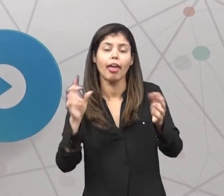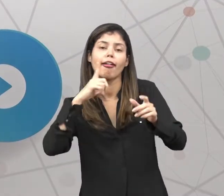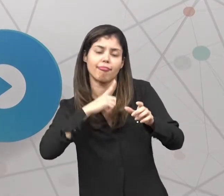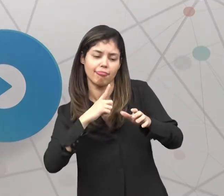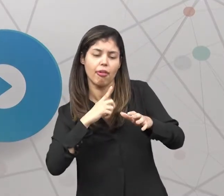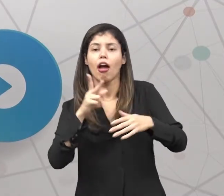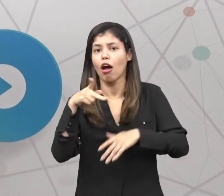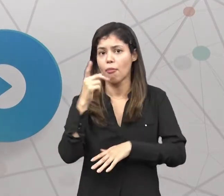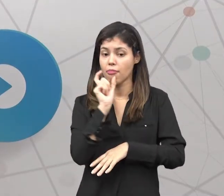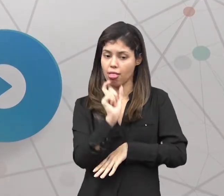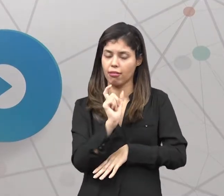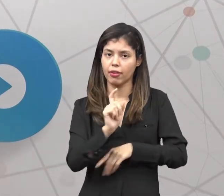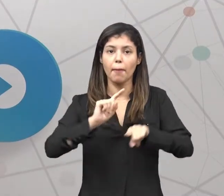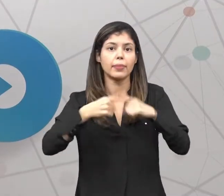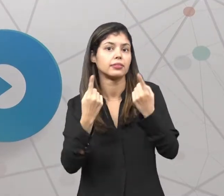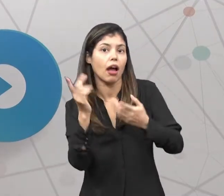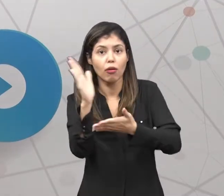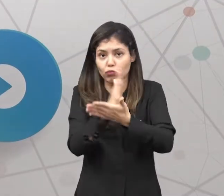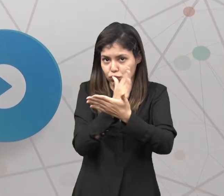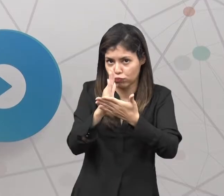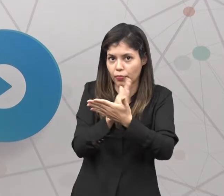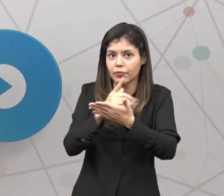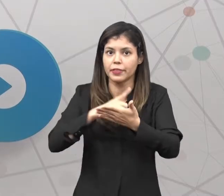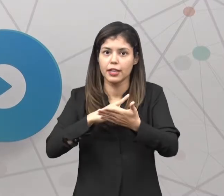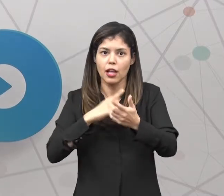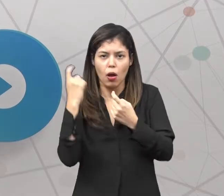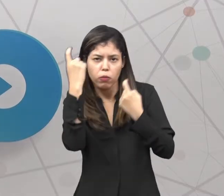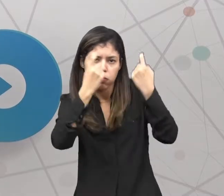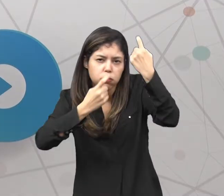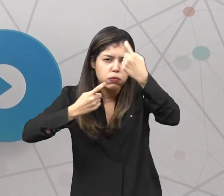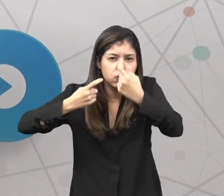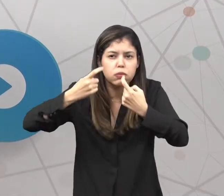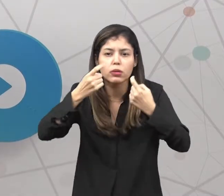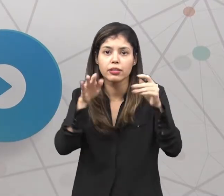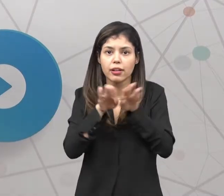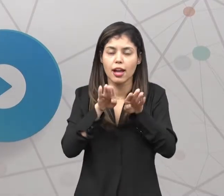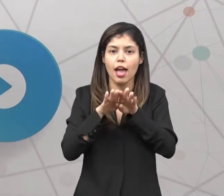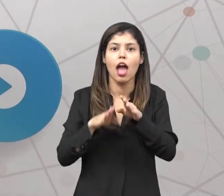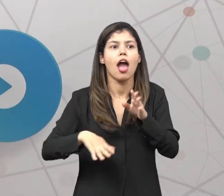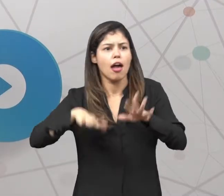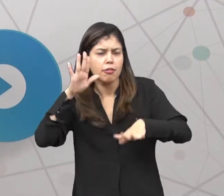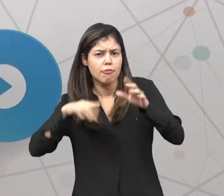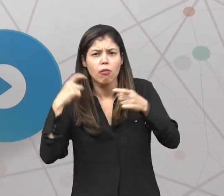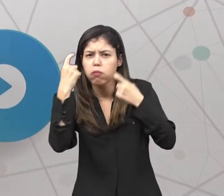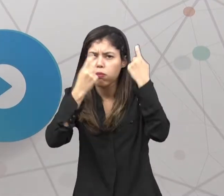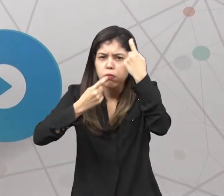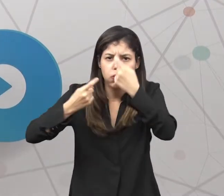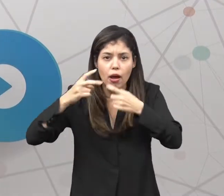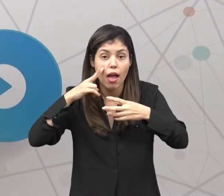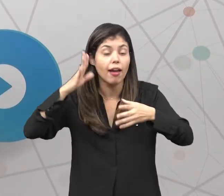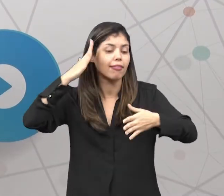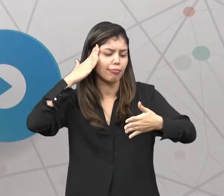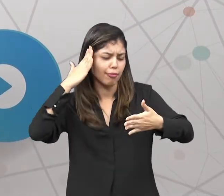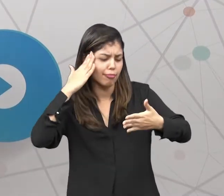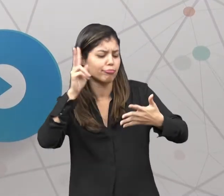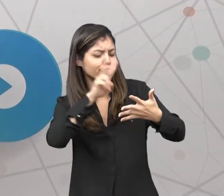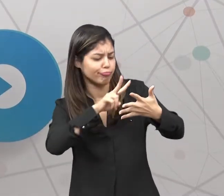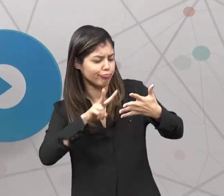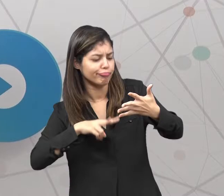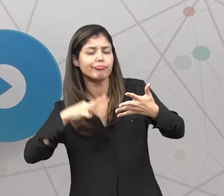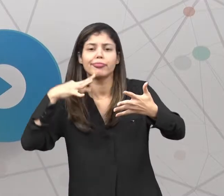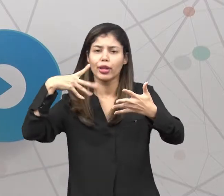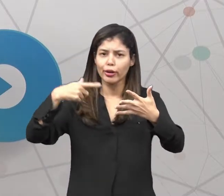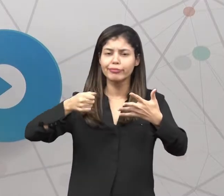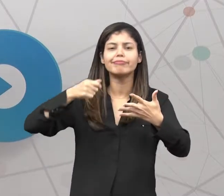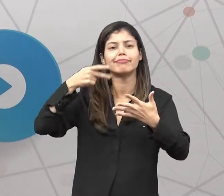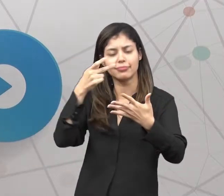palavras lá, mas algumas têm somente a expressão e através da expressão você consegue entender tudo que